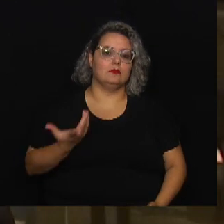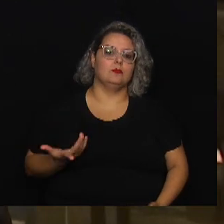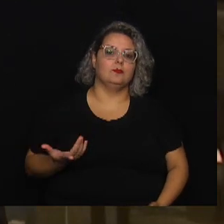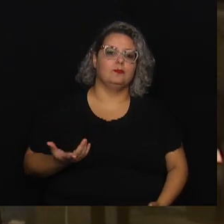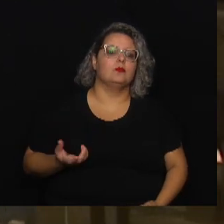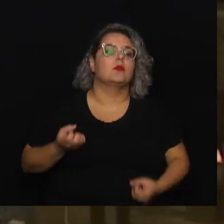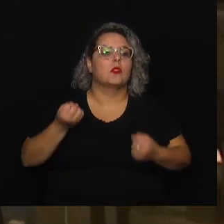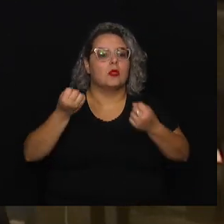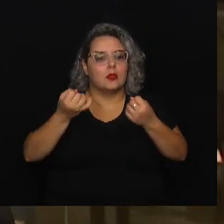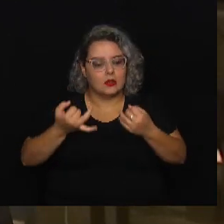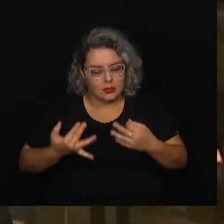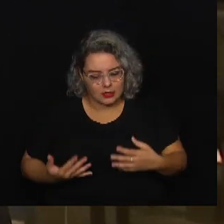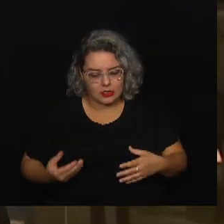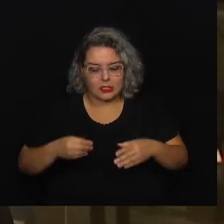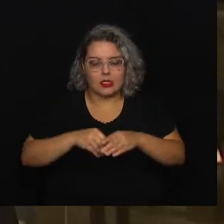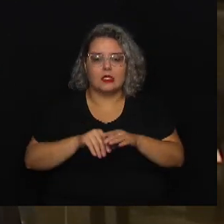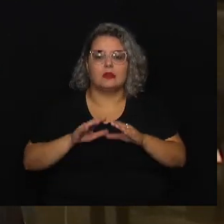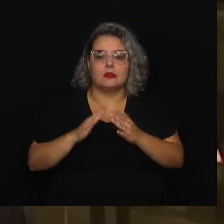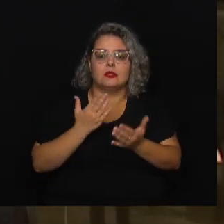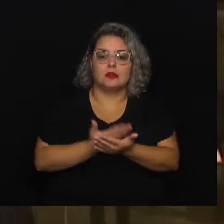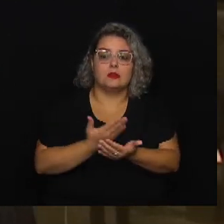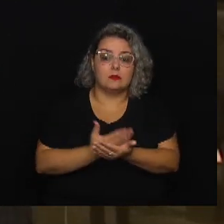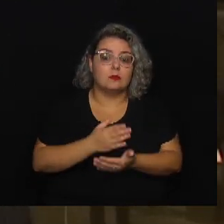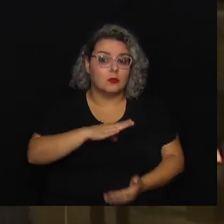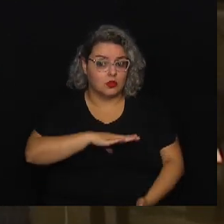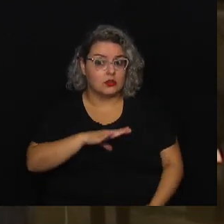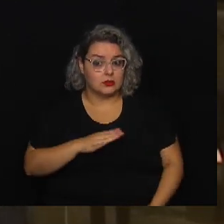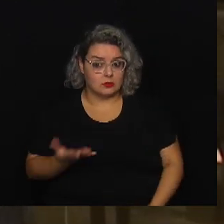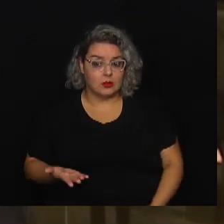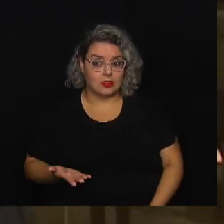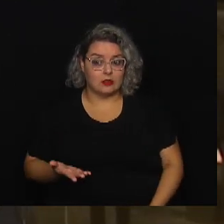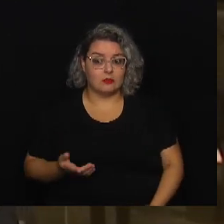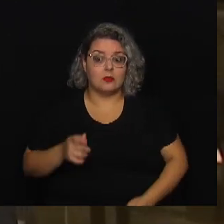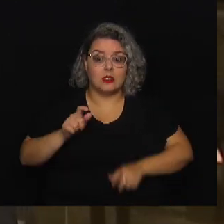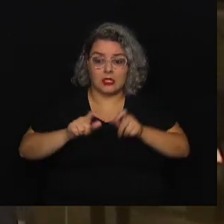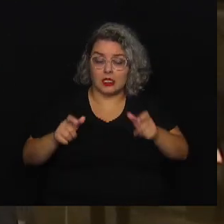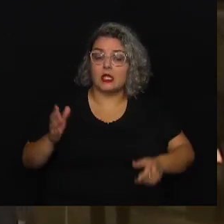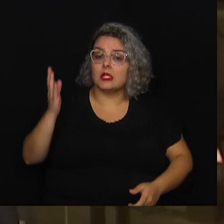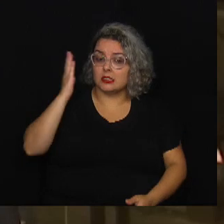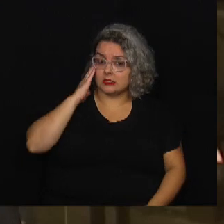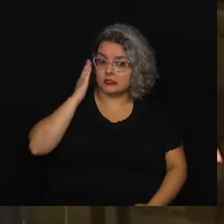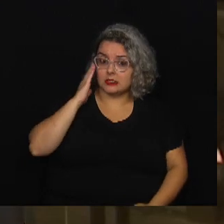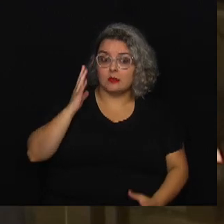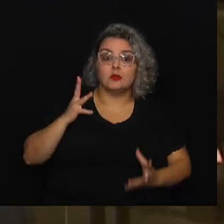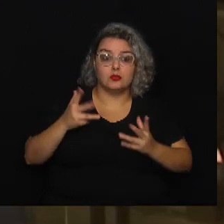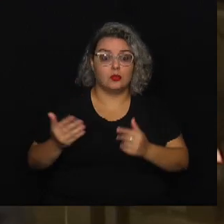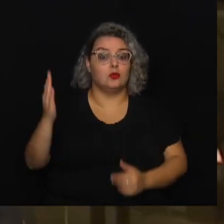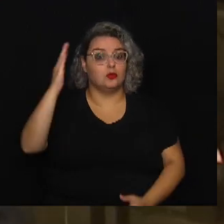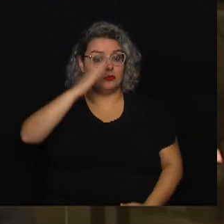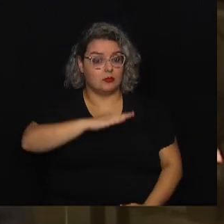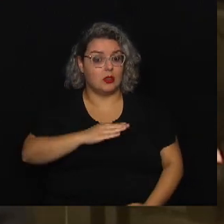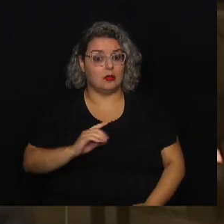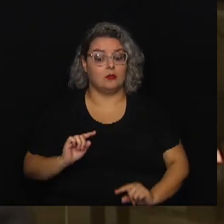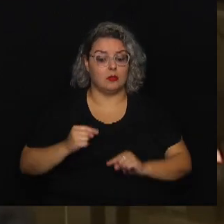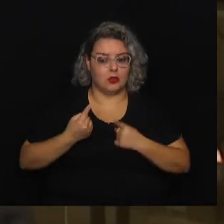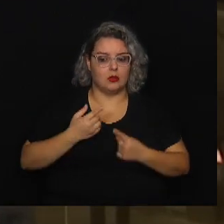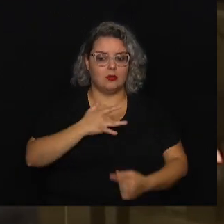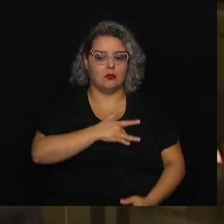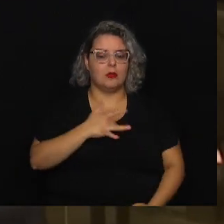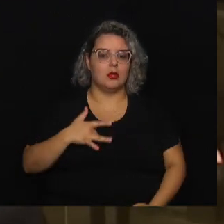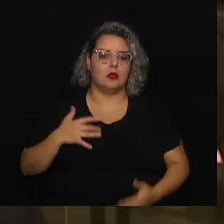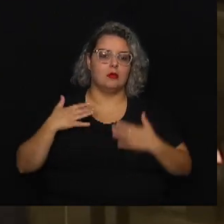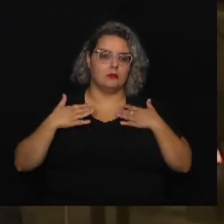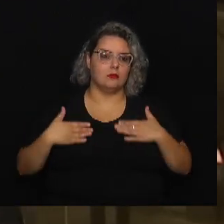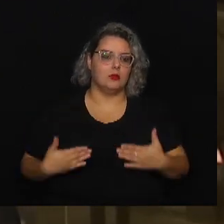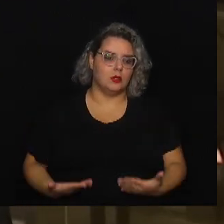instruído nas escolas municipais, para que ela saiba de todo o mal que esse